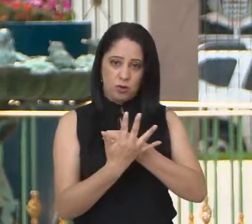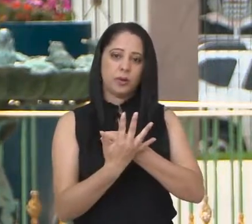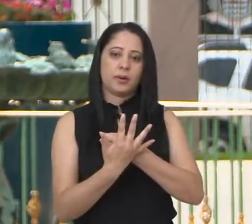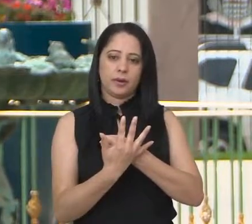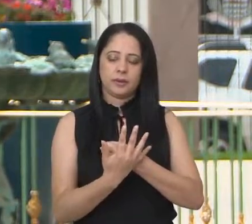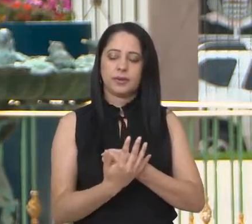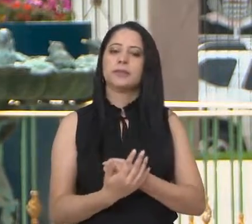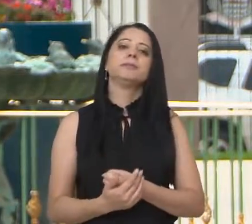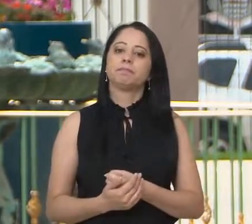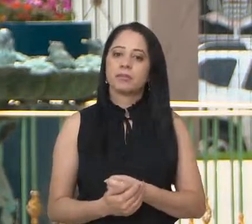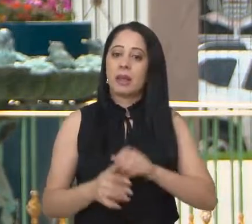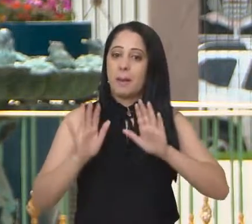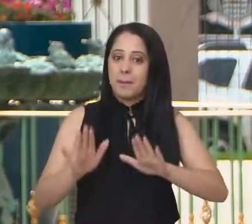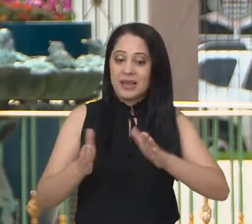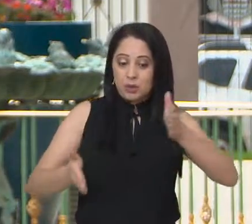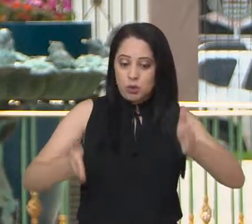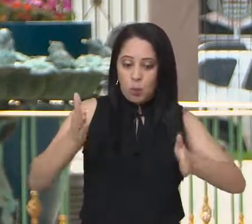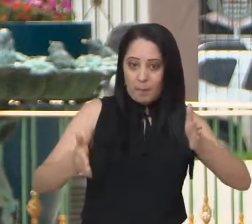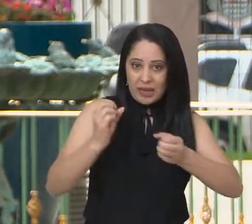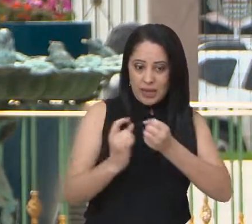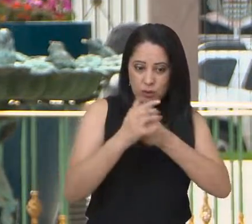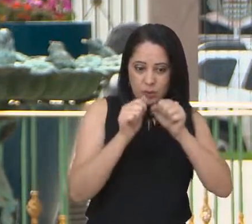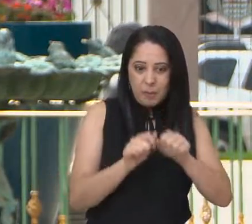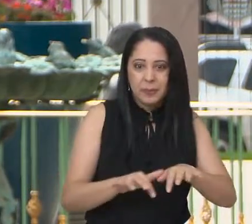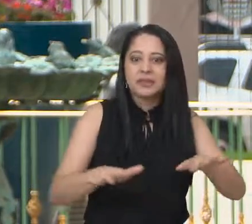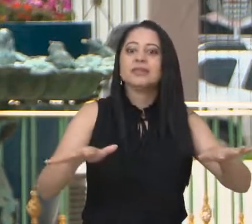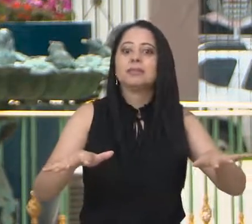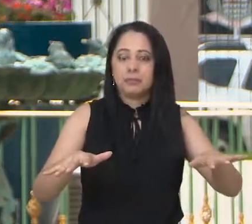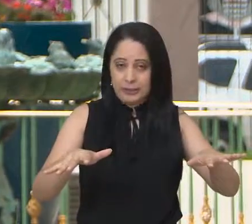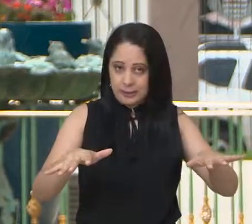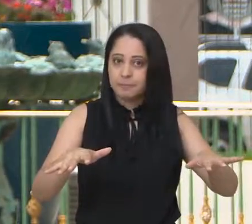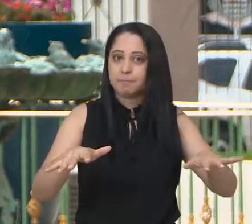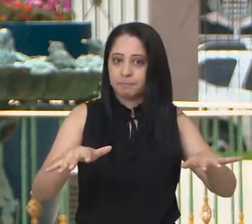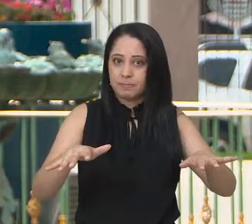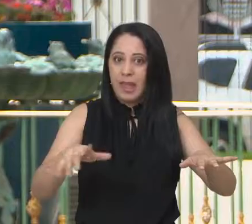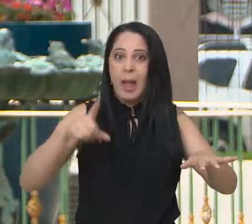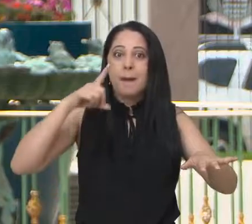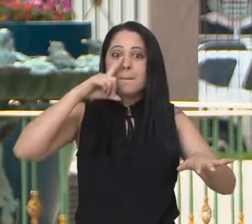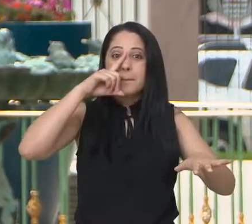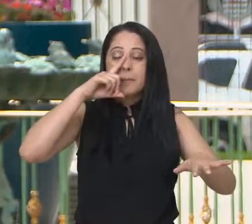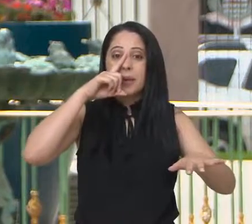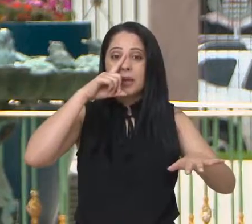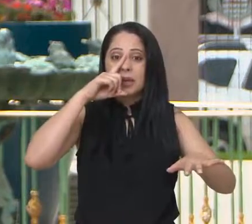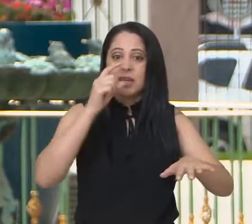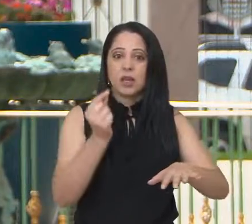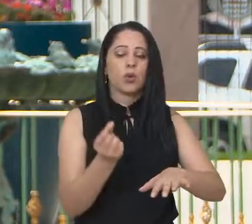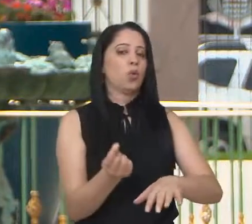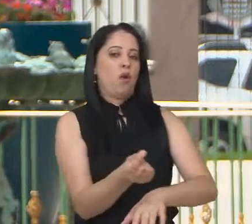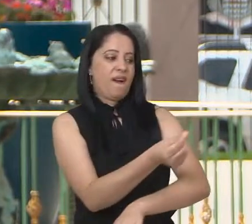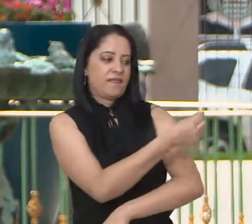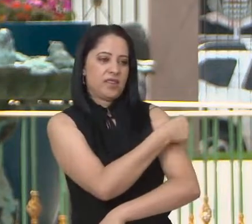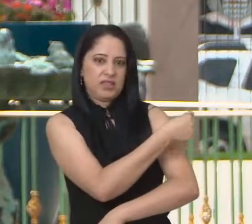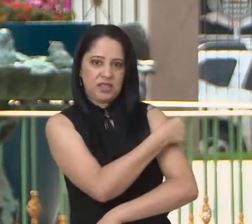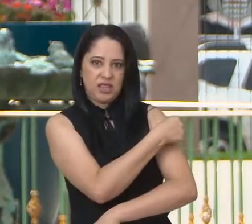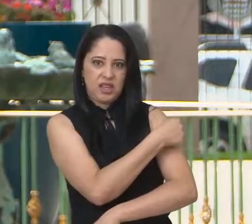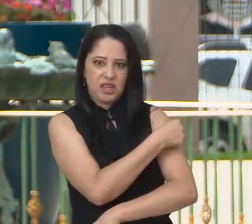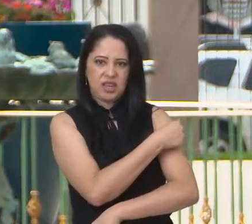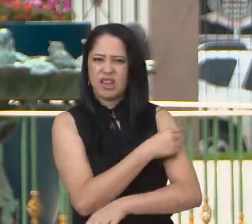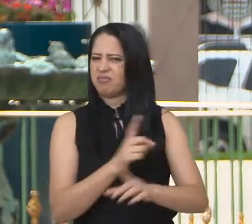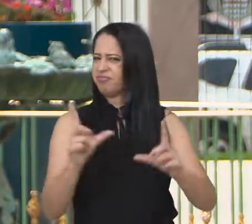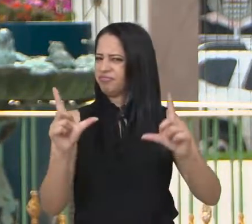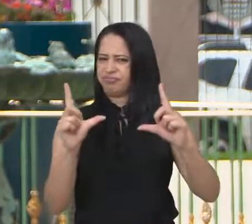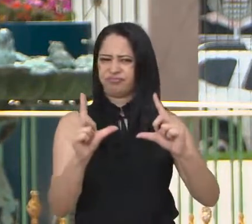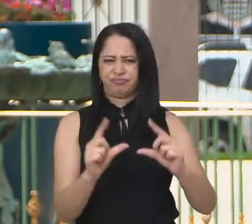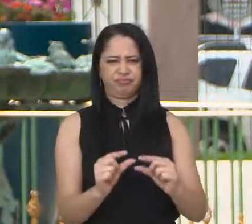E ao contrário do que muitos pregaram durante a pandemia, o risco de desenvolver uma trombose com a vacina contra a